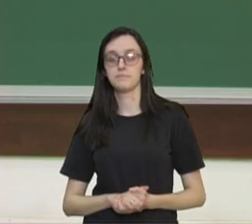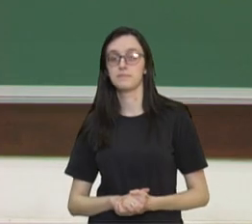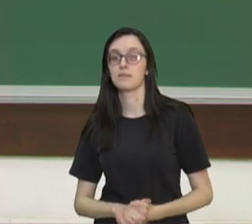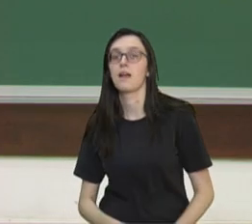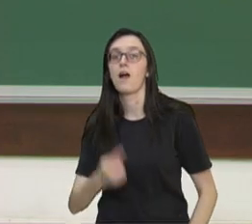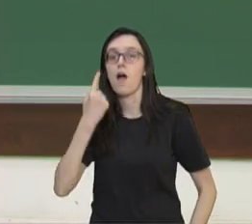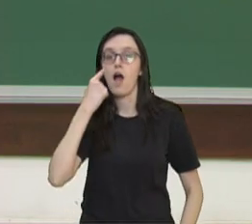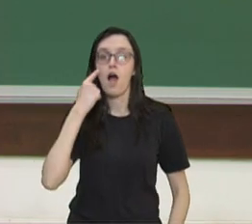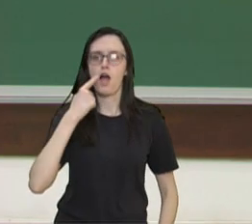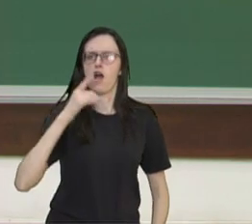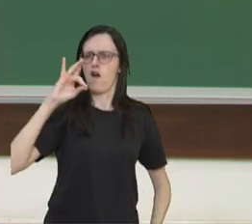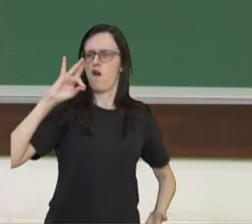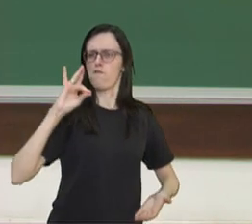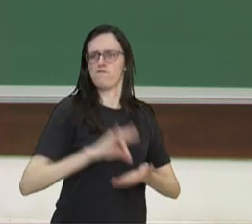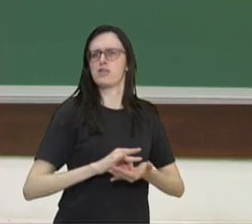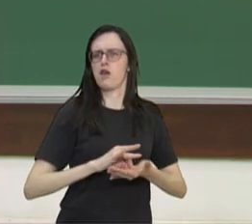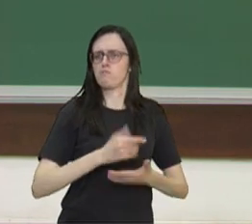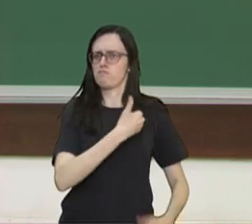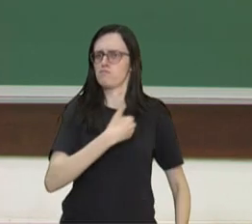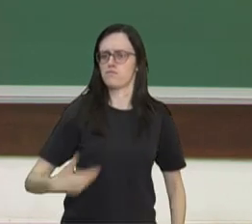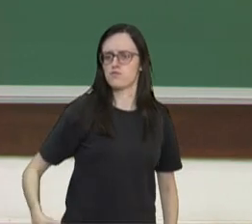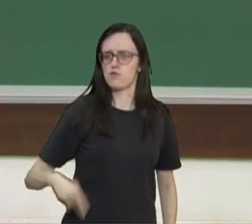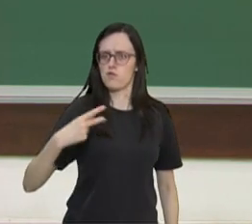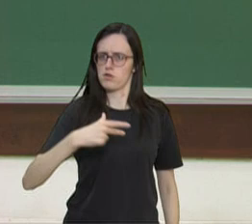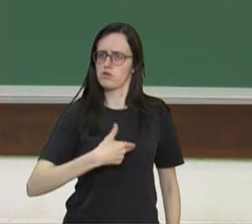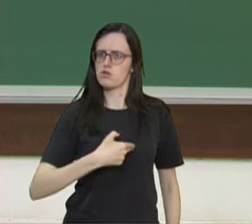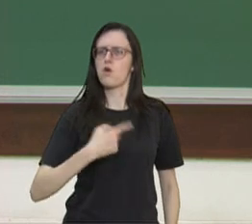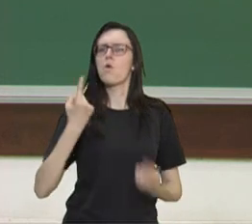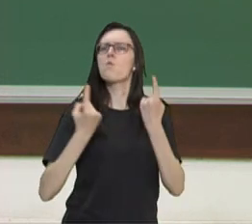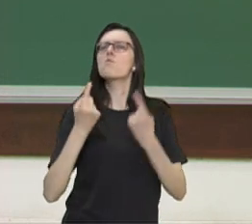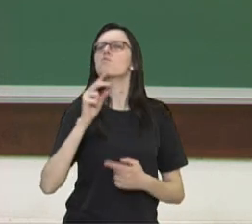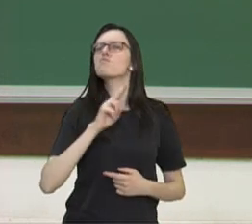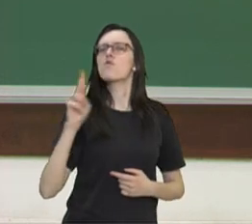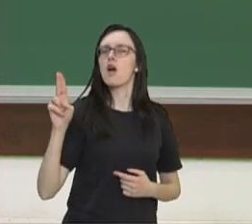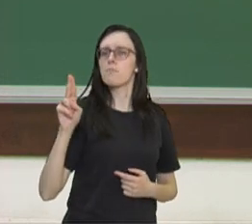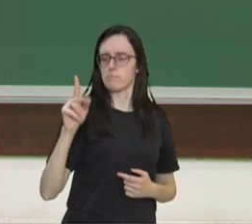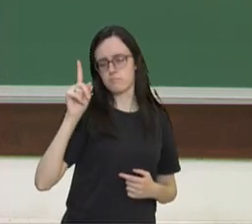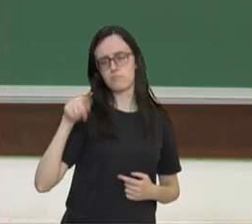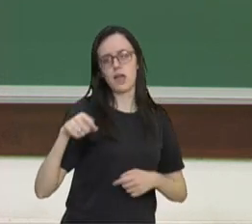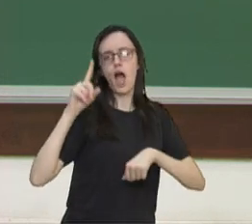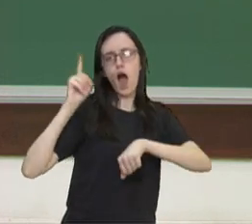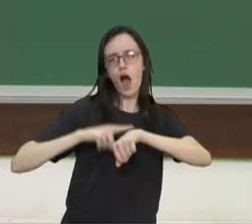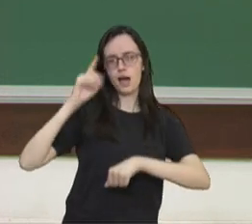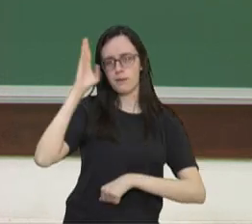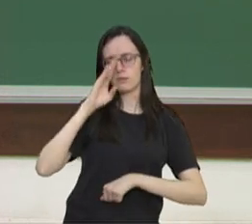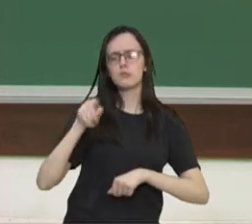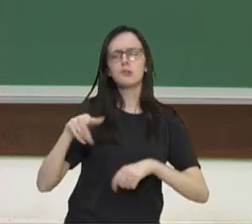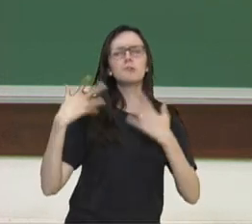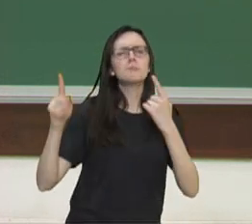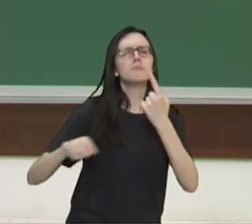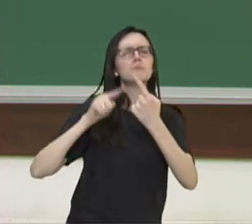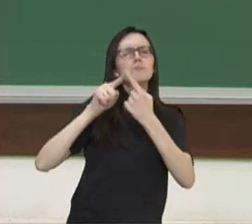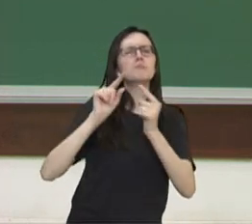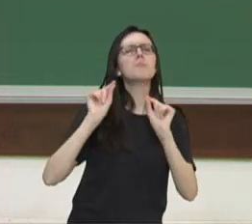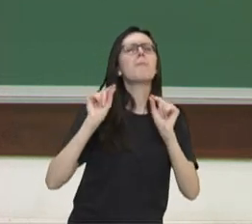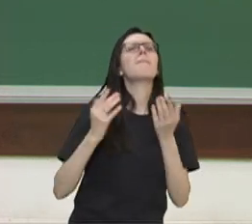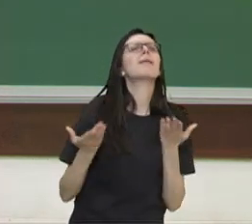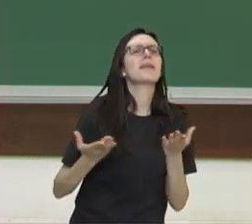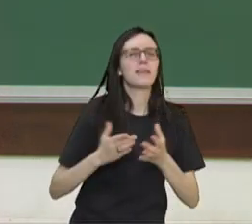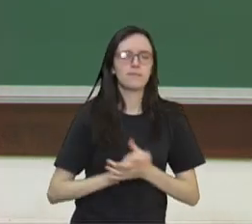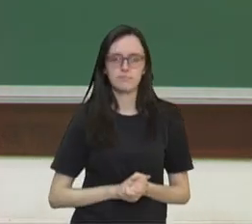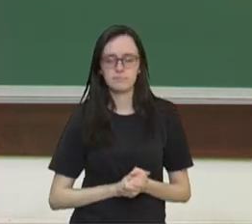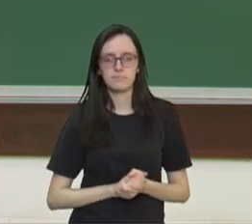O programa oficial do governo brasileiro, A Hora do Brasil, qual era a principal função, o principal